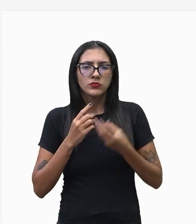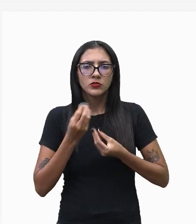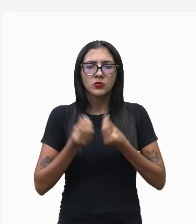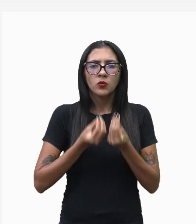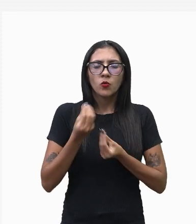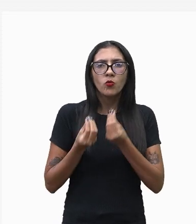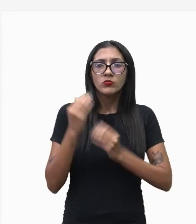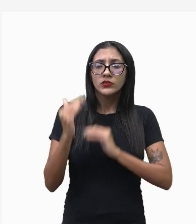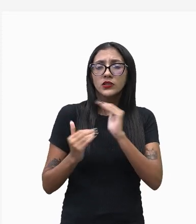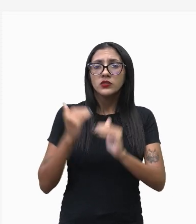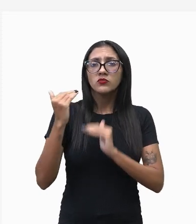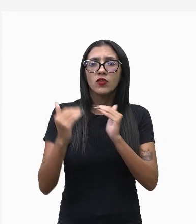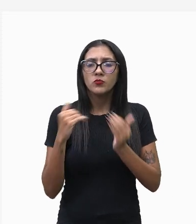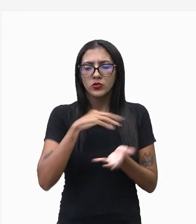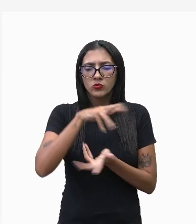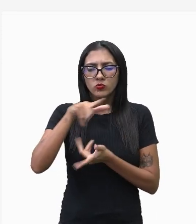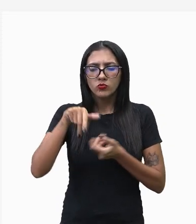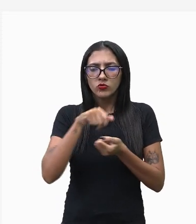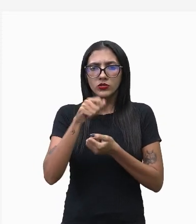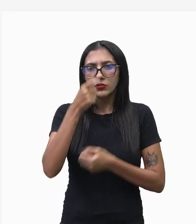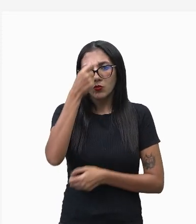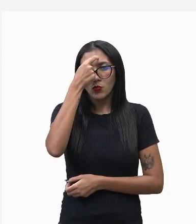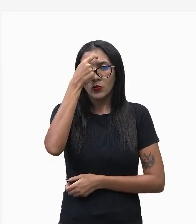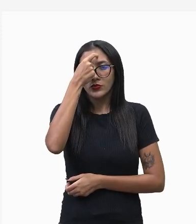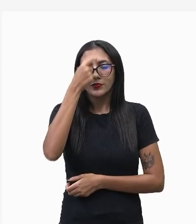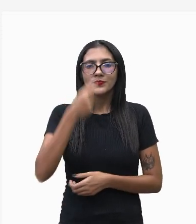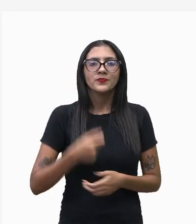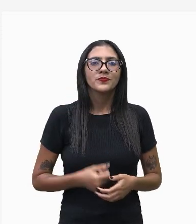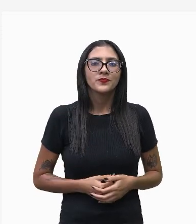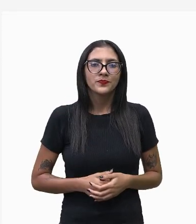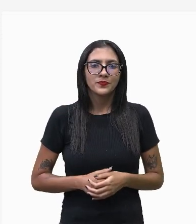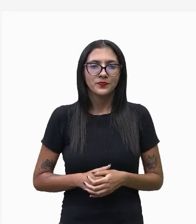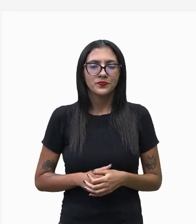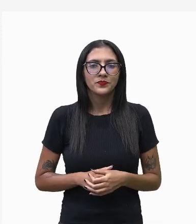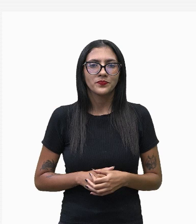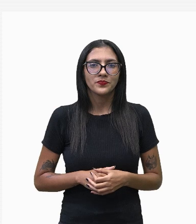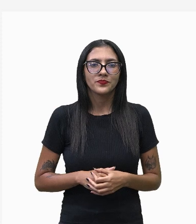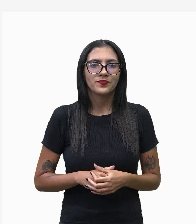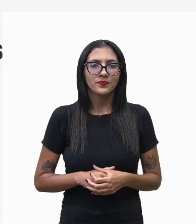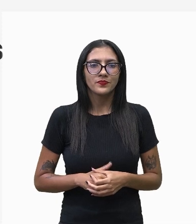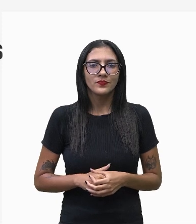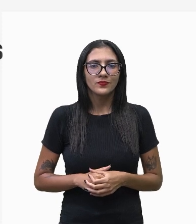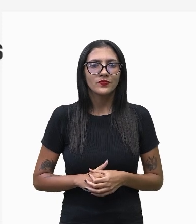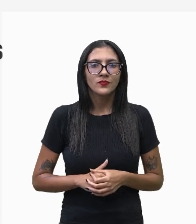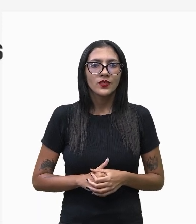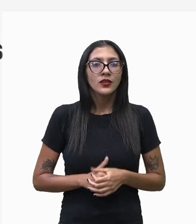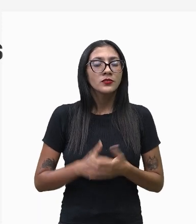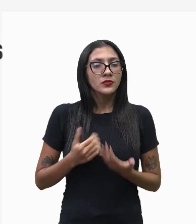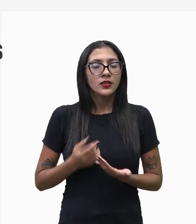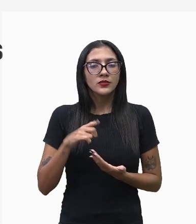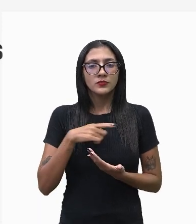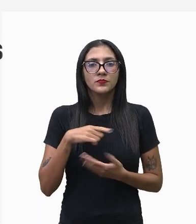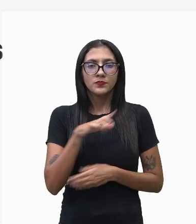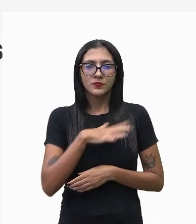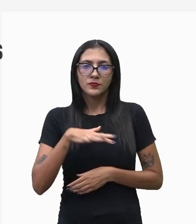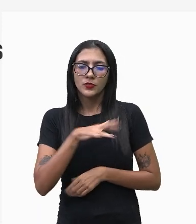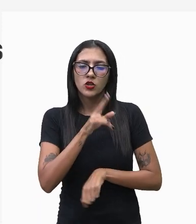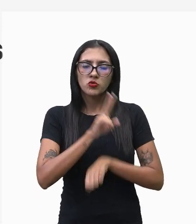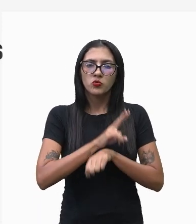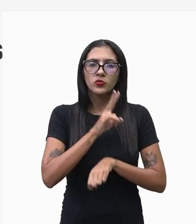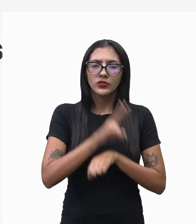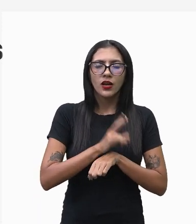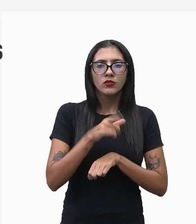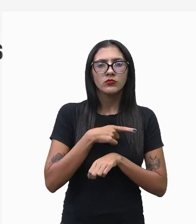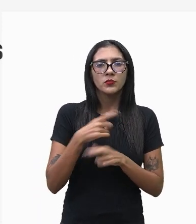desenvolvimento sustentável. E aí, eles desempenham, essas unidades de conservação,